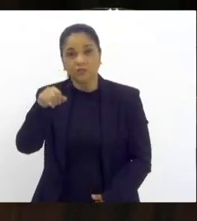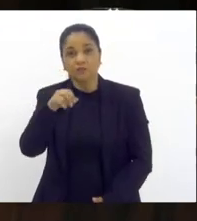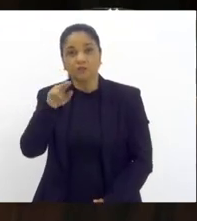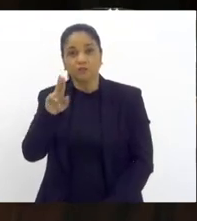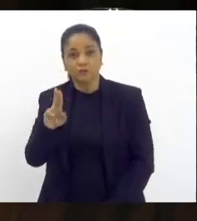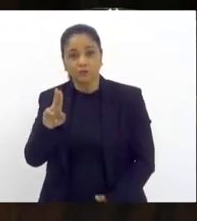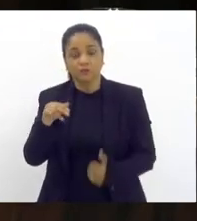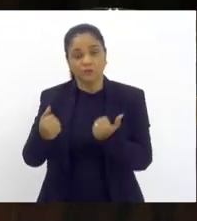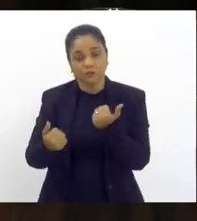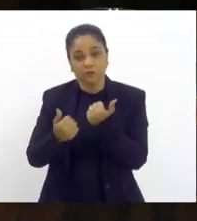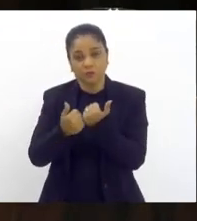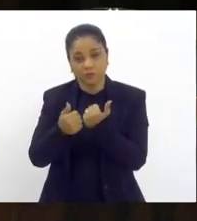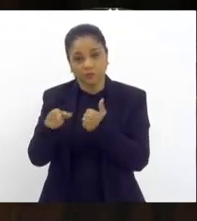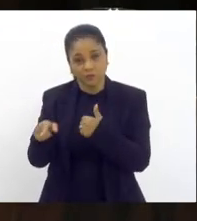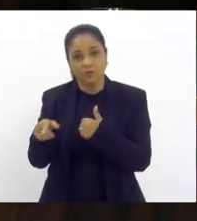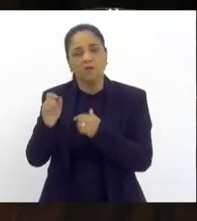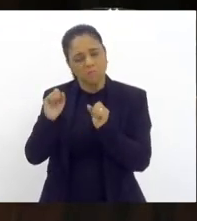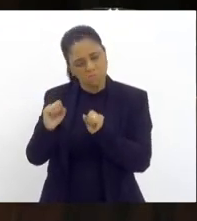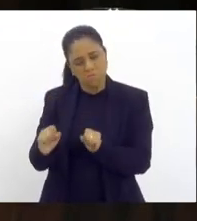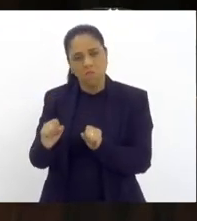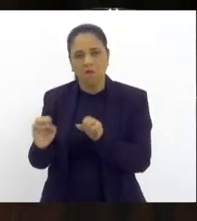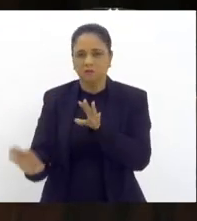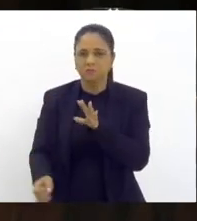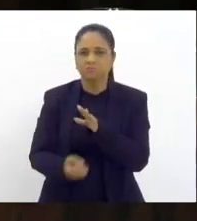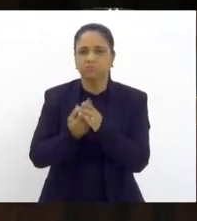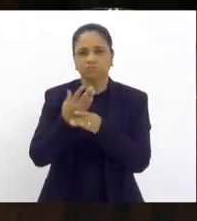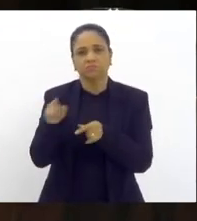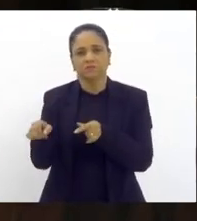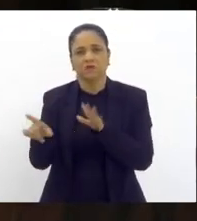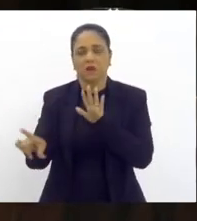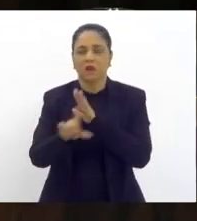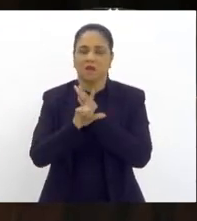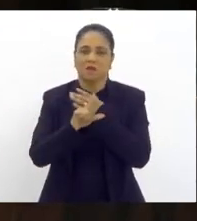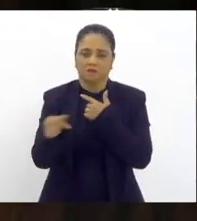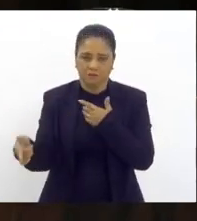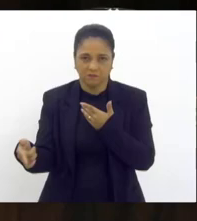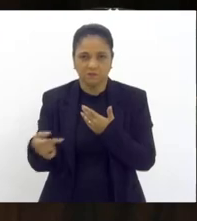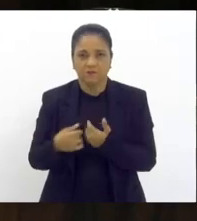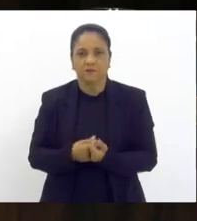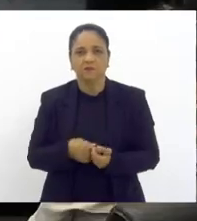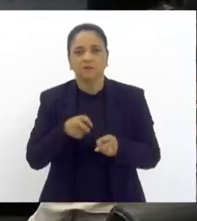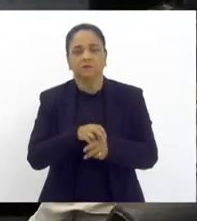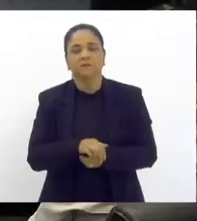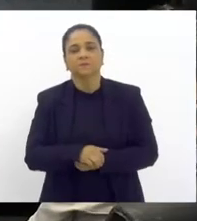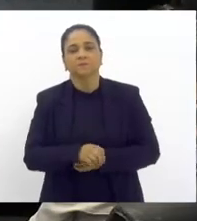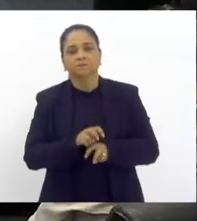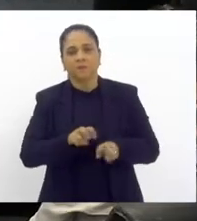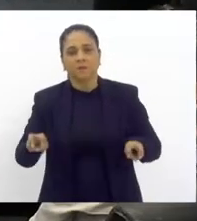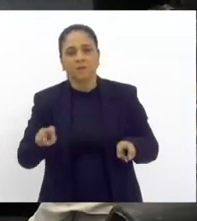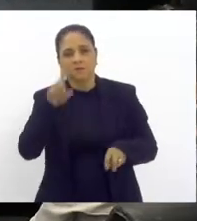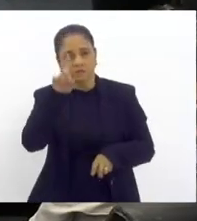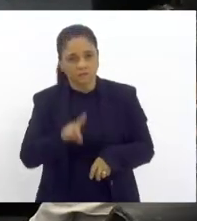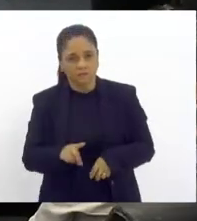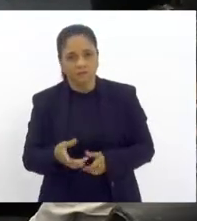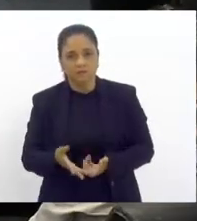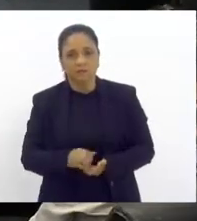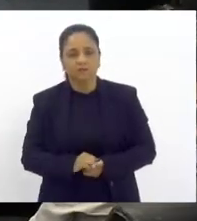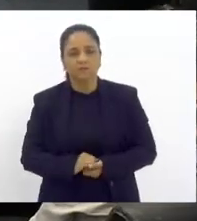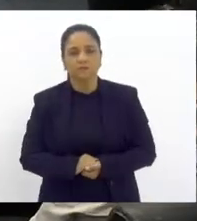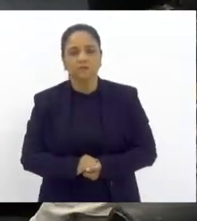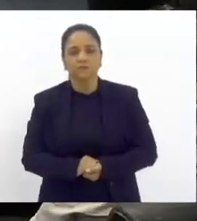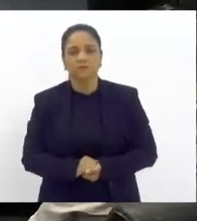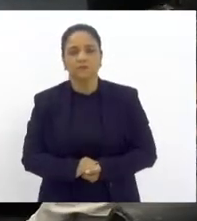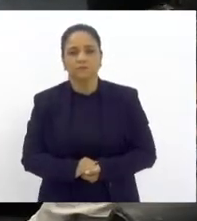substitutivo, embora autora, ela pode proferir o parecer pela mesa diretora. o microfone dela